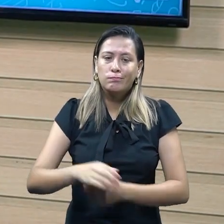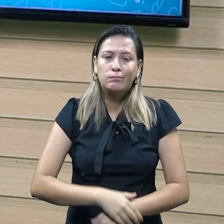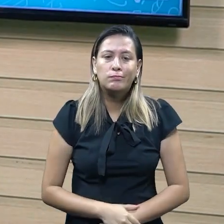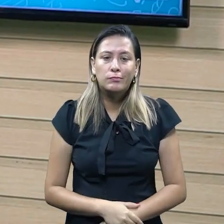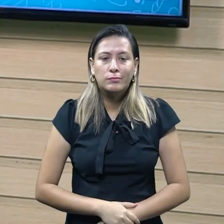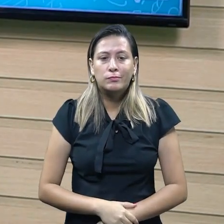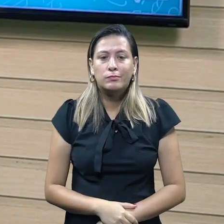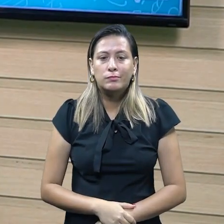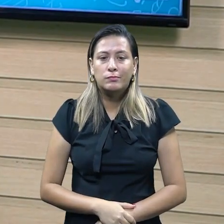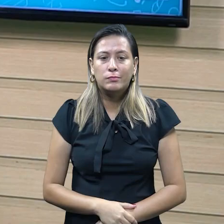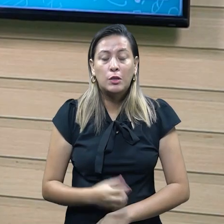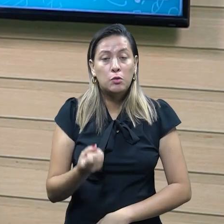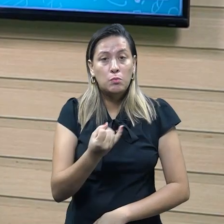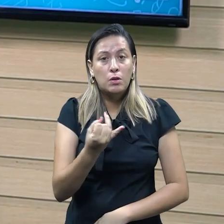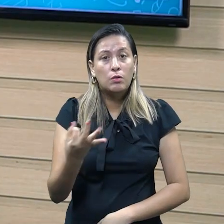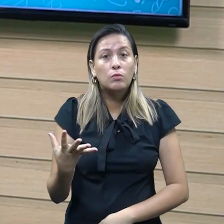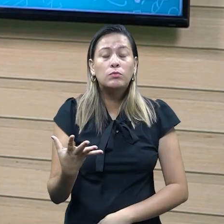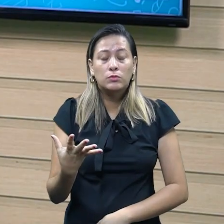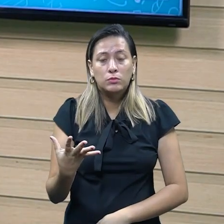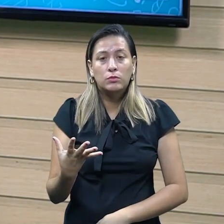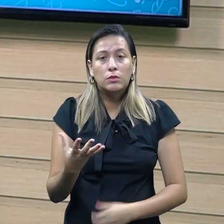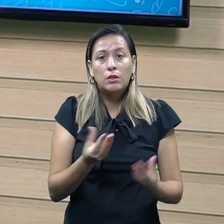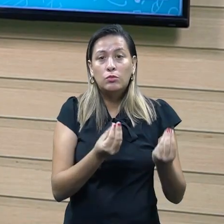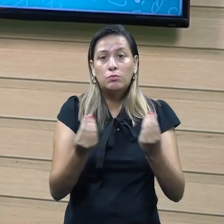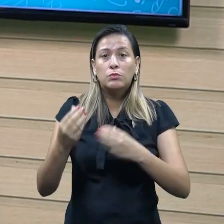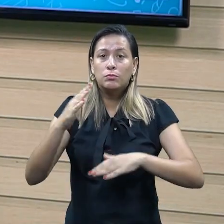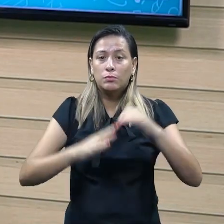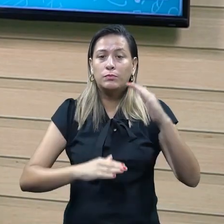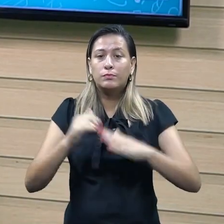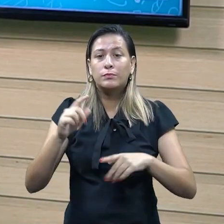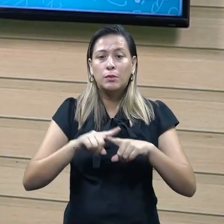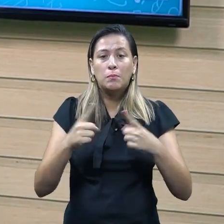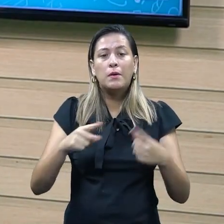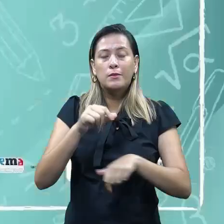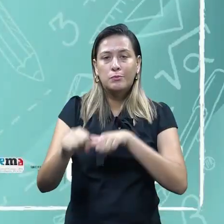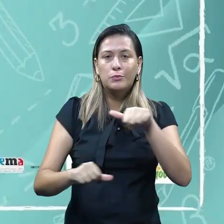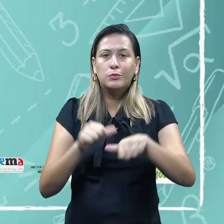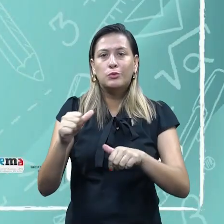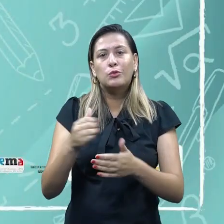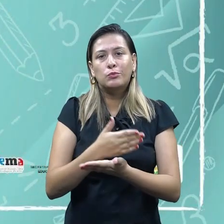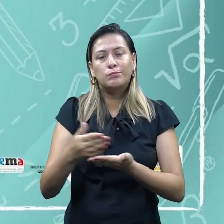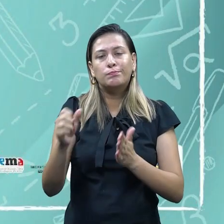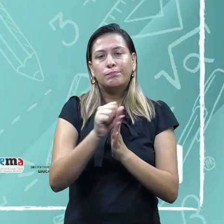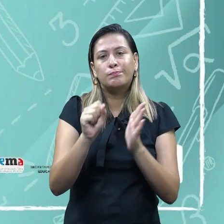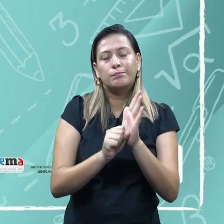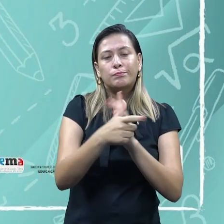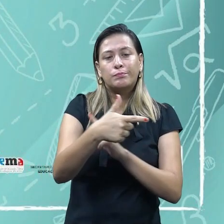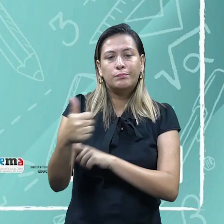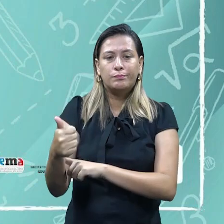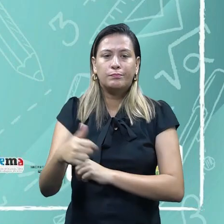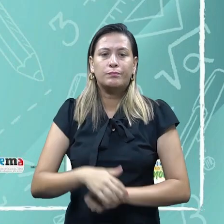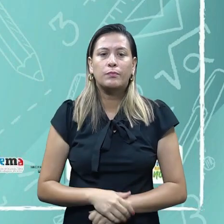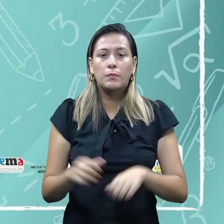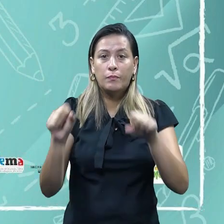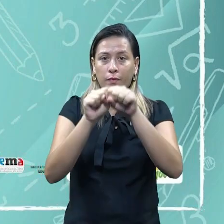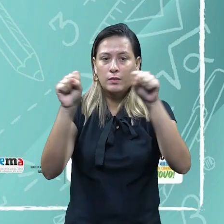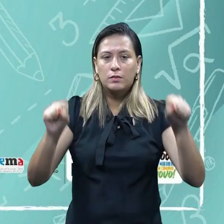e de uma quantidade grande de profissionais. Mas isso mudou a partir do século XXI. Sistema de